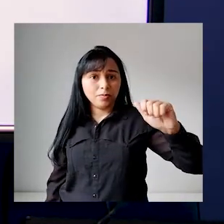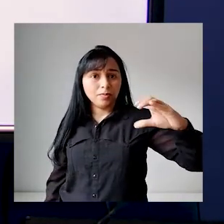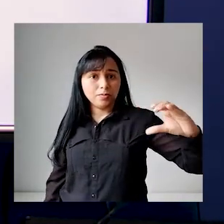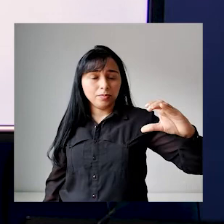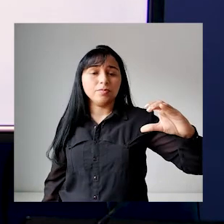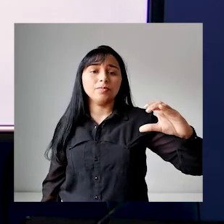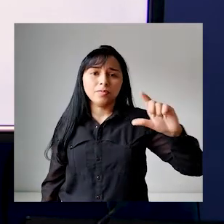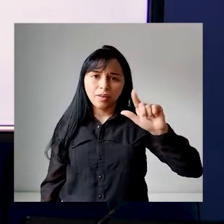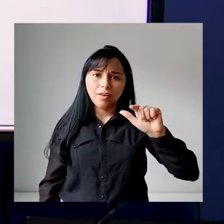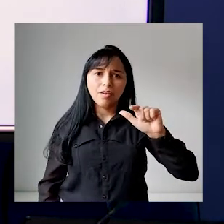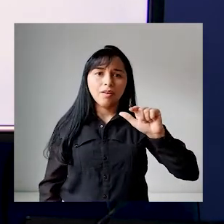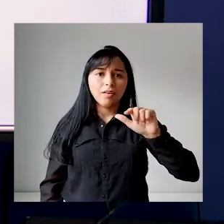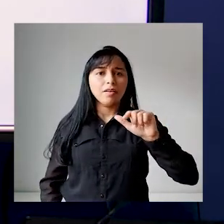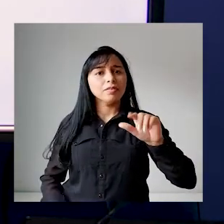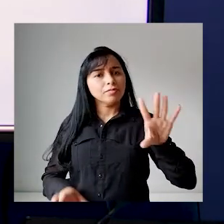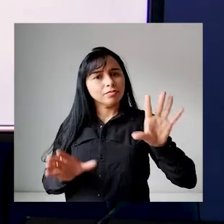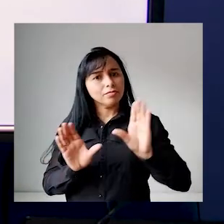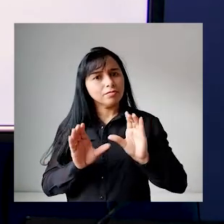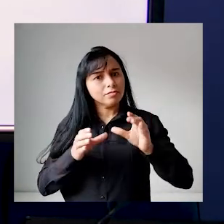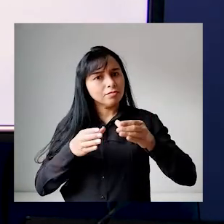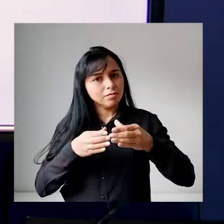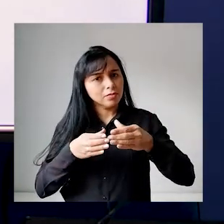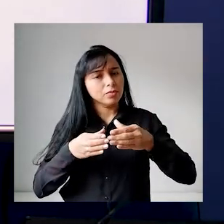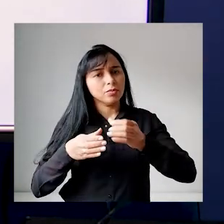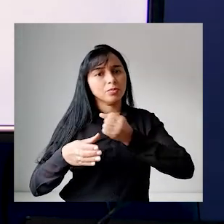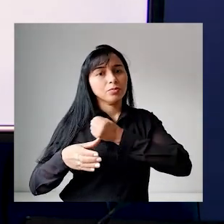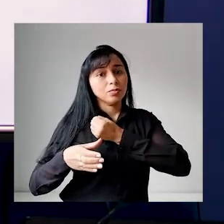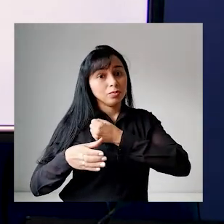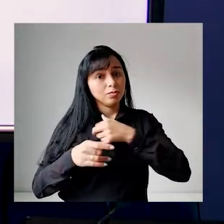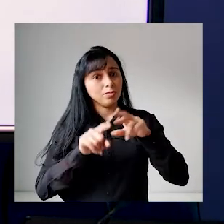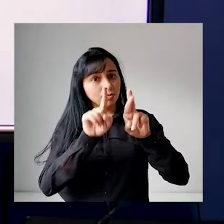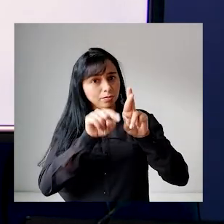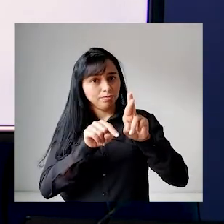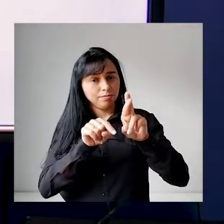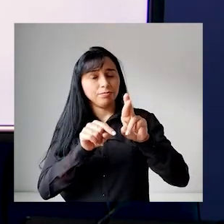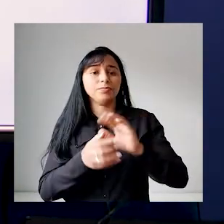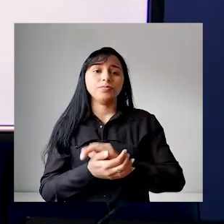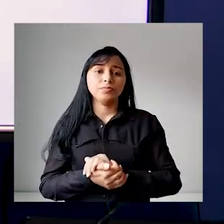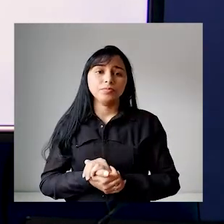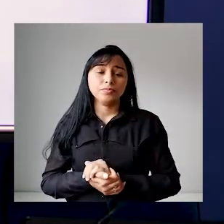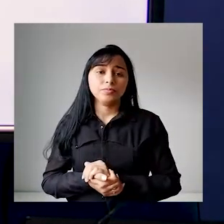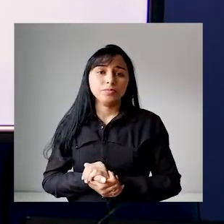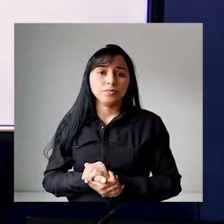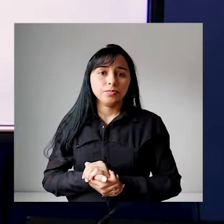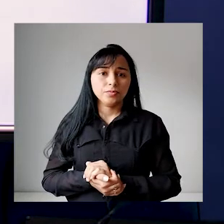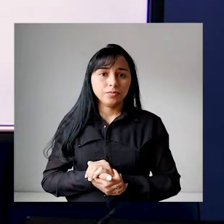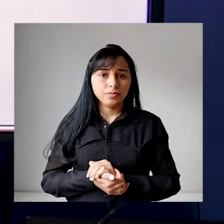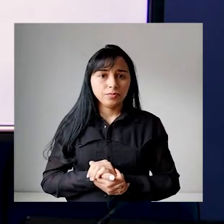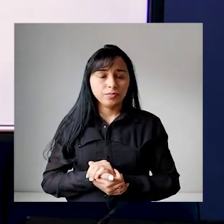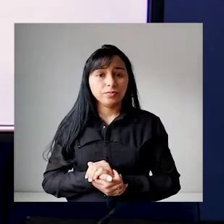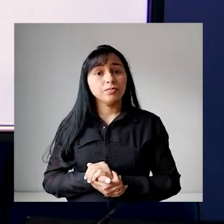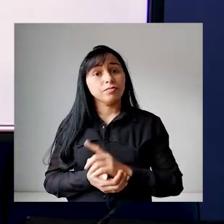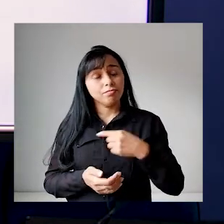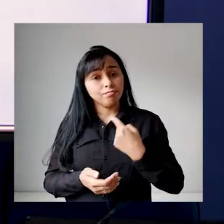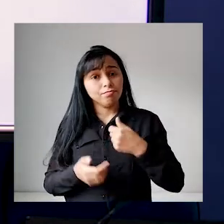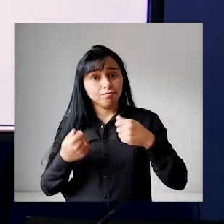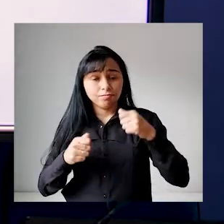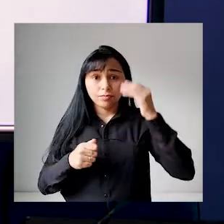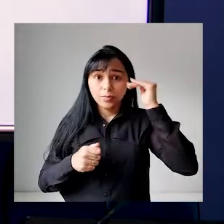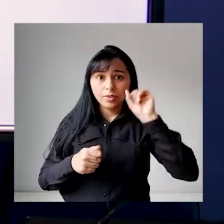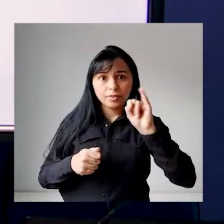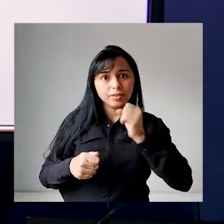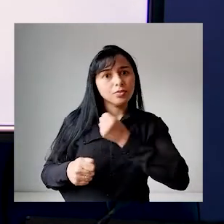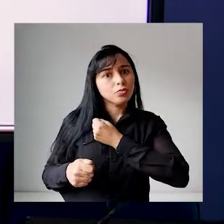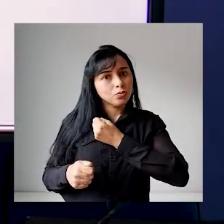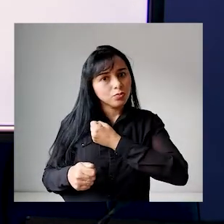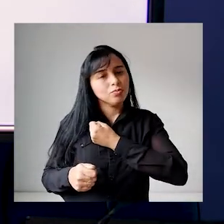reais? Qual é o valor dessa expressão? Então aqui a gente tem duas perguntas. A primeira, se ela é definida no conjunto